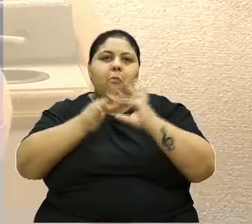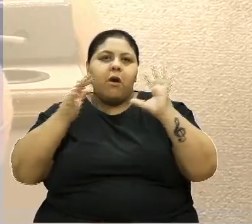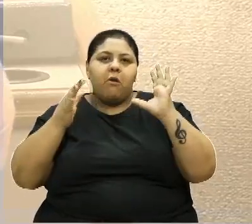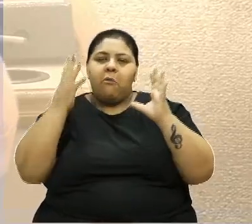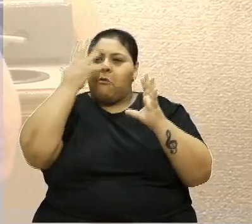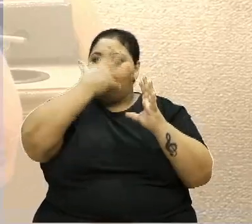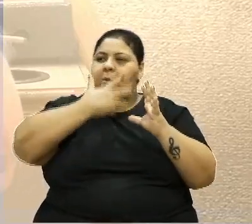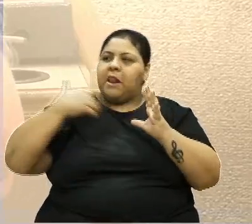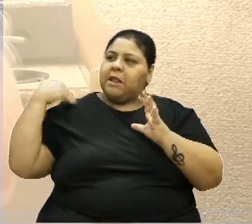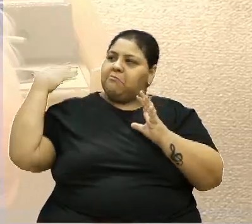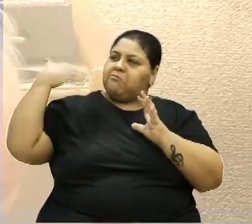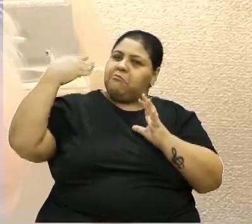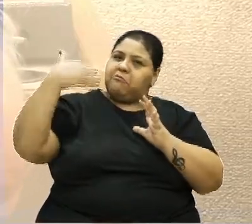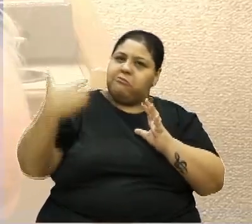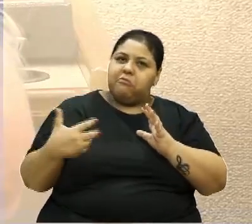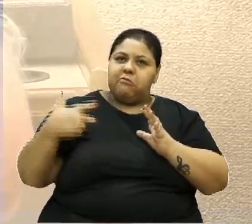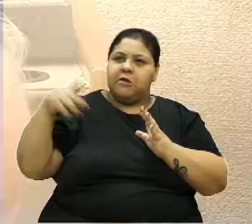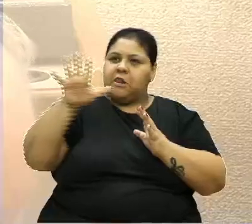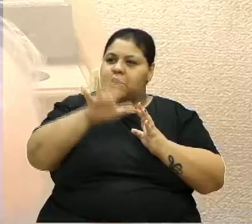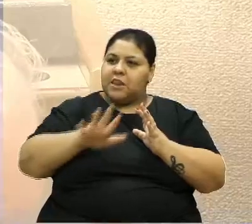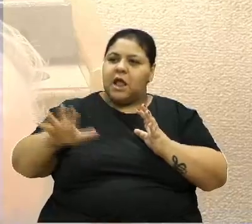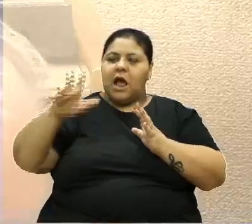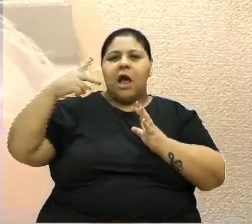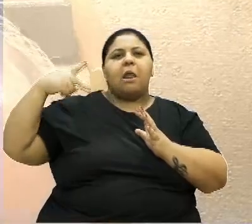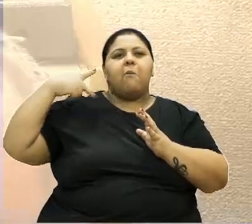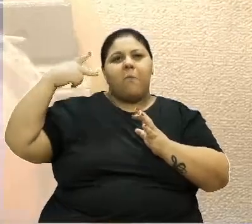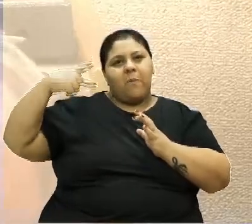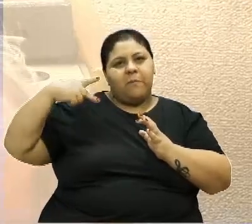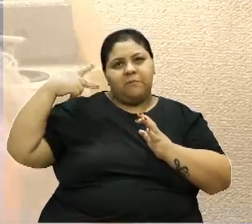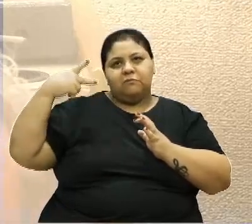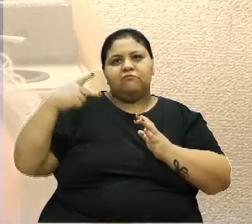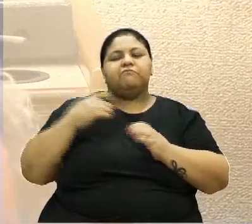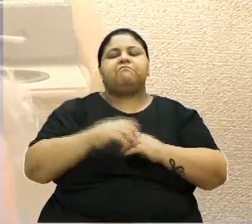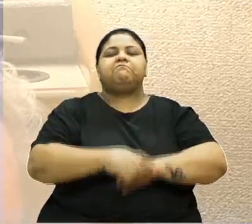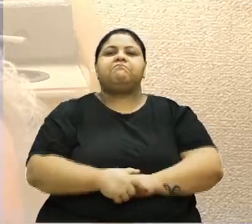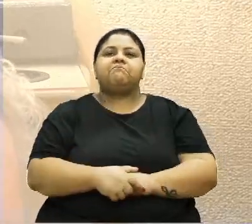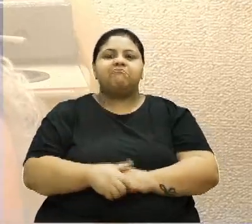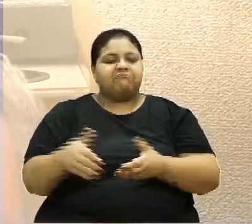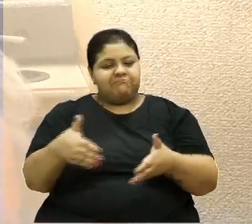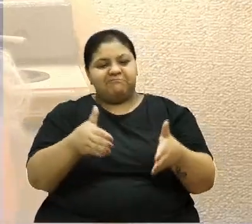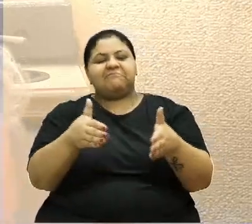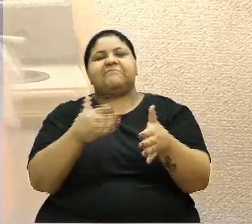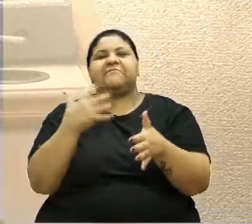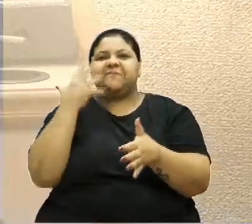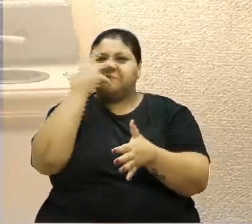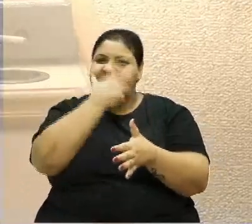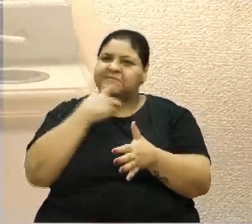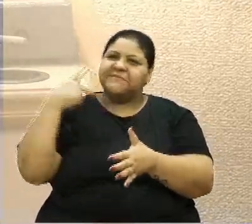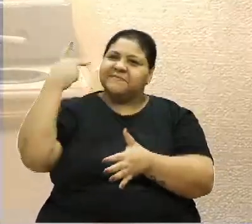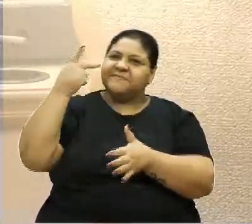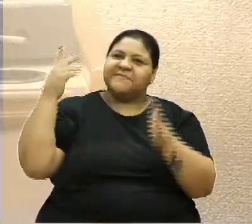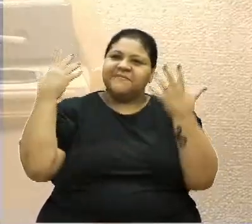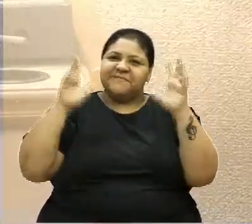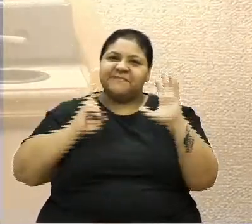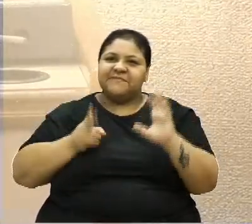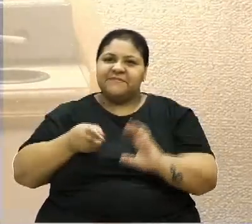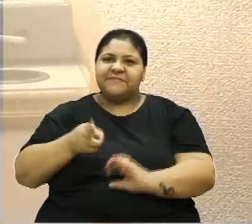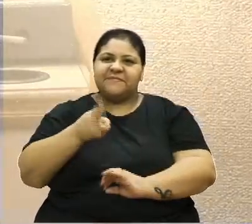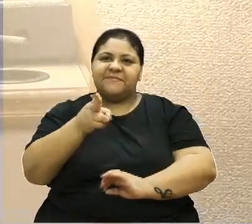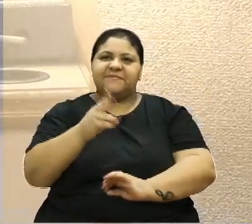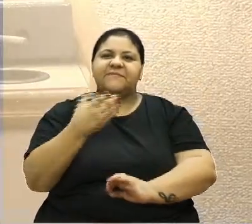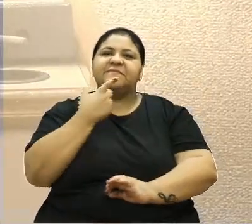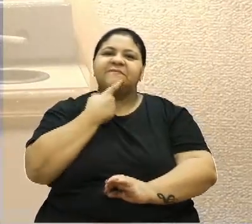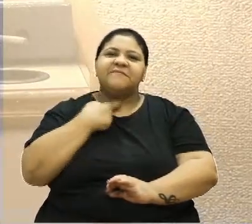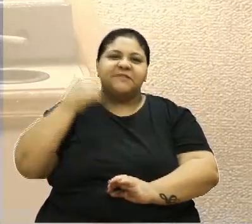trajetória partidária, política, né, e um caminho bonito na política. Parabéns e continue assim.